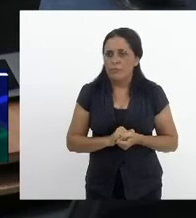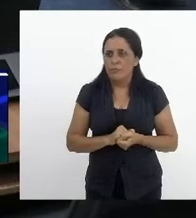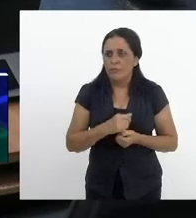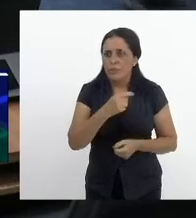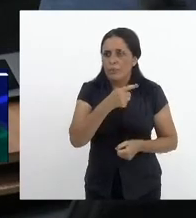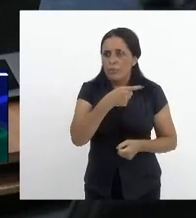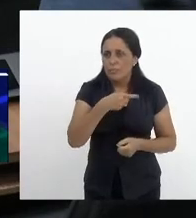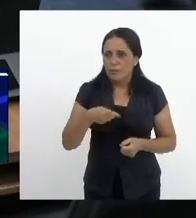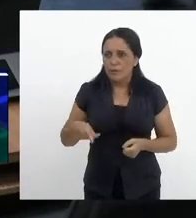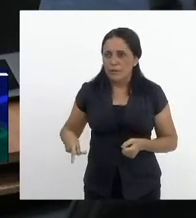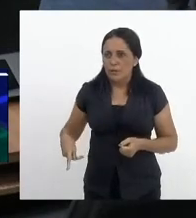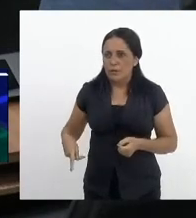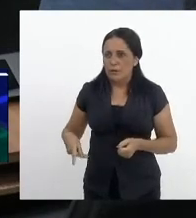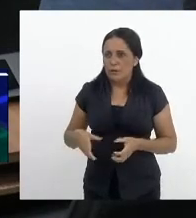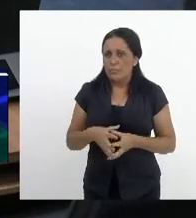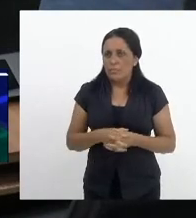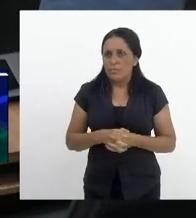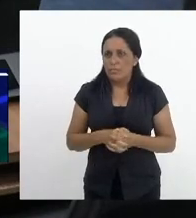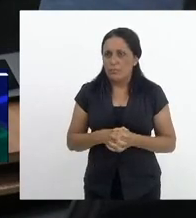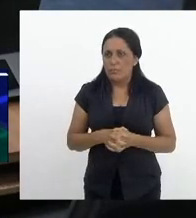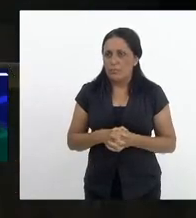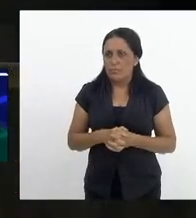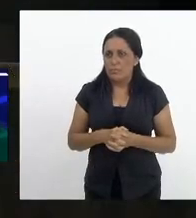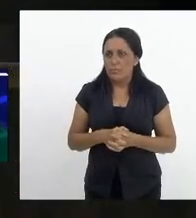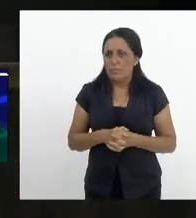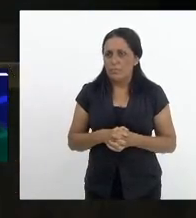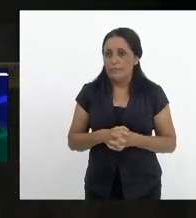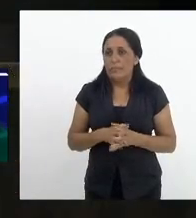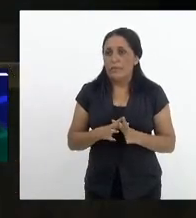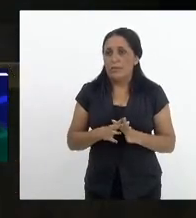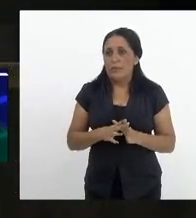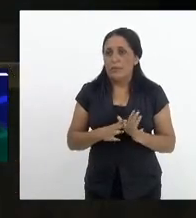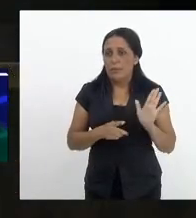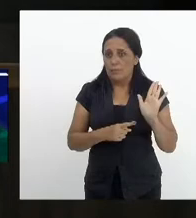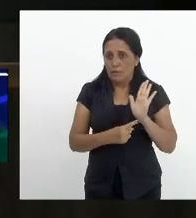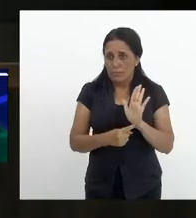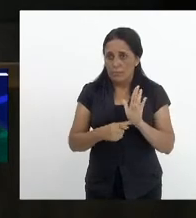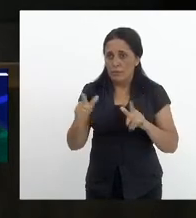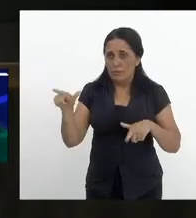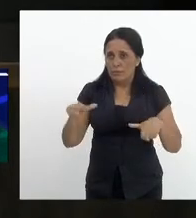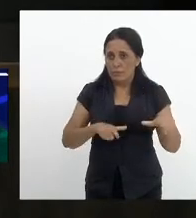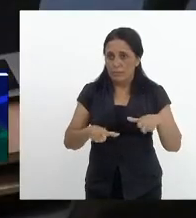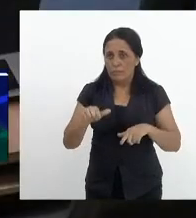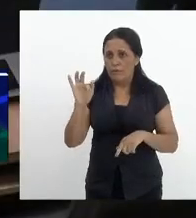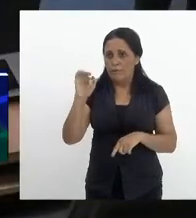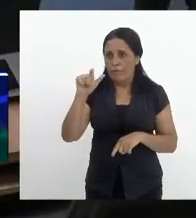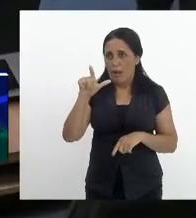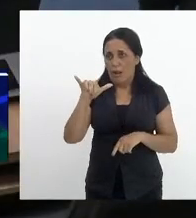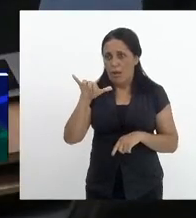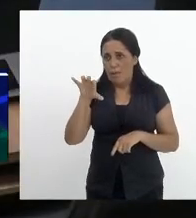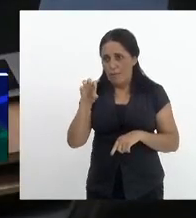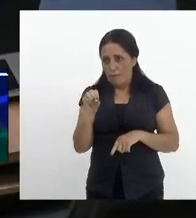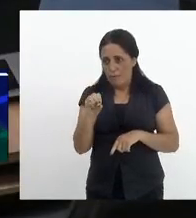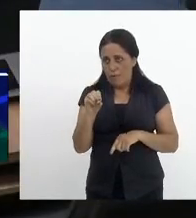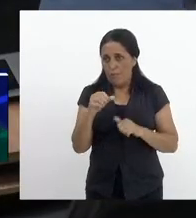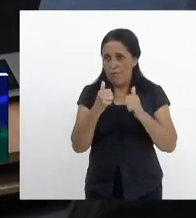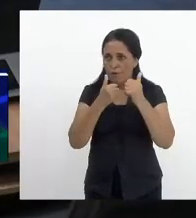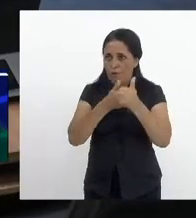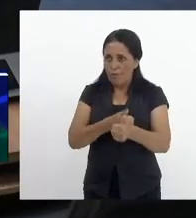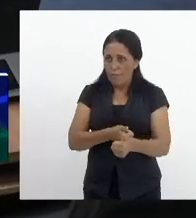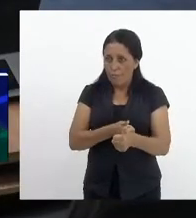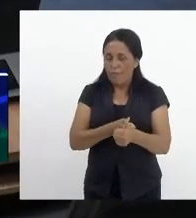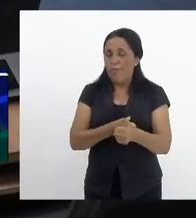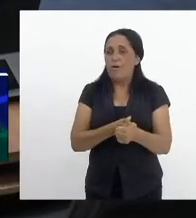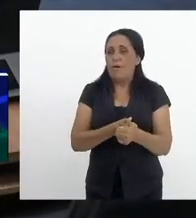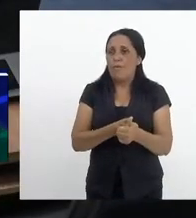Presidente. O presidente chama os trabalhos à ordem e, para emitir o parecer pela Comissão de Servidores, o deputado Flávio Serafini. Senhor presidente, acompanhe o parecer da CCJ. O